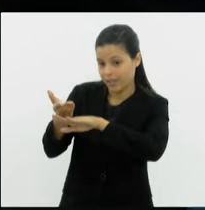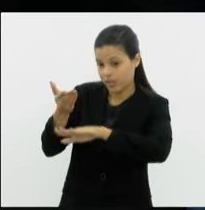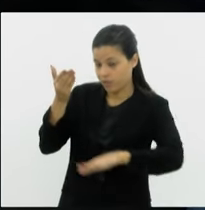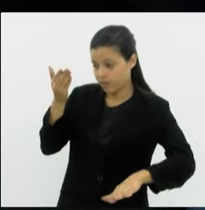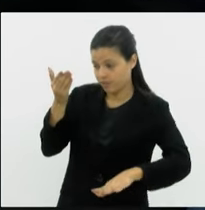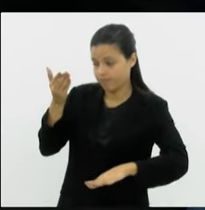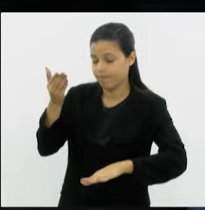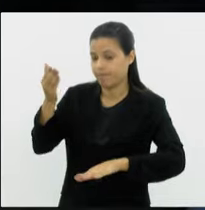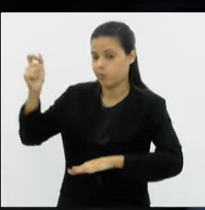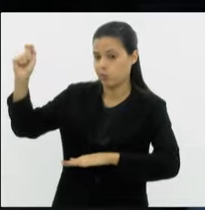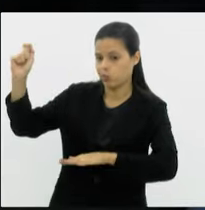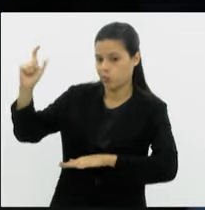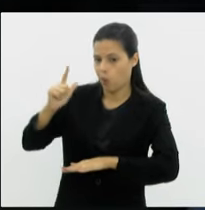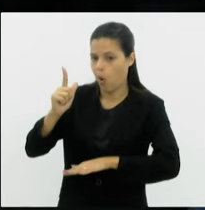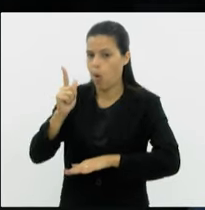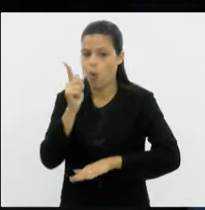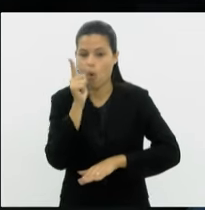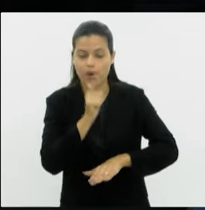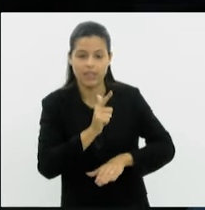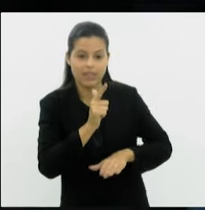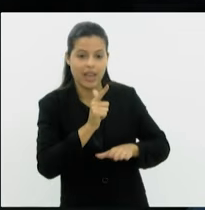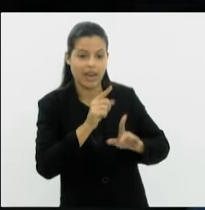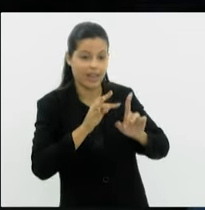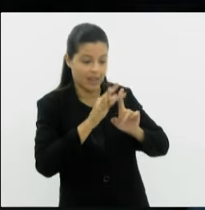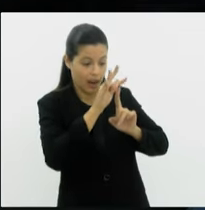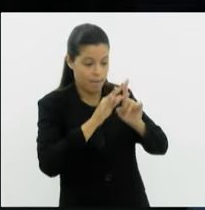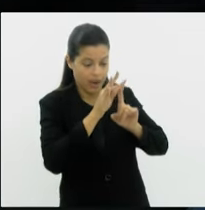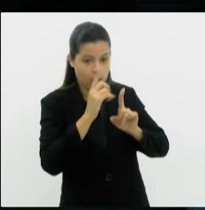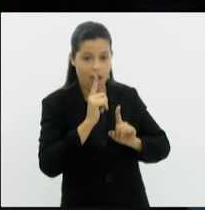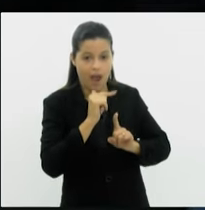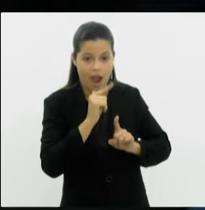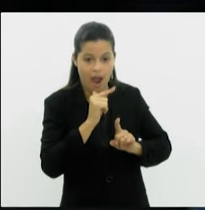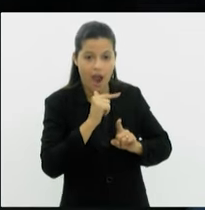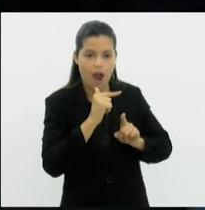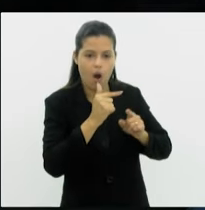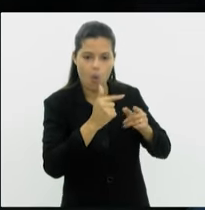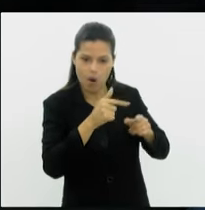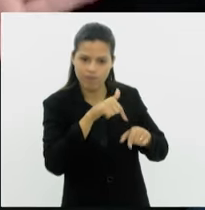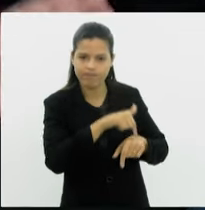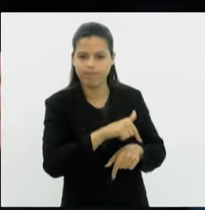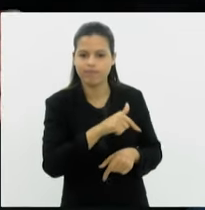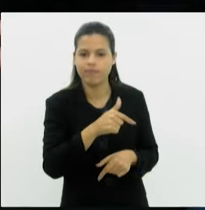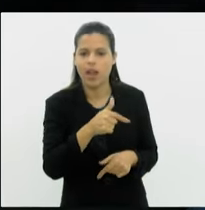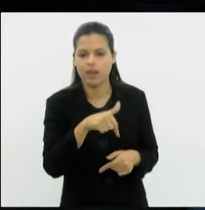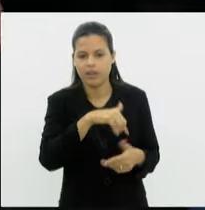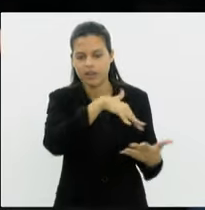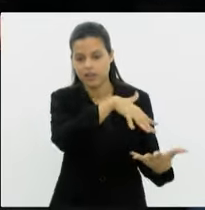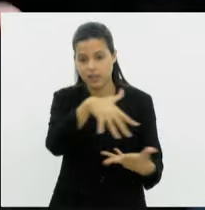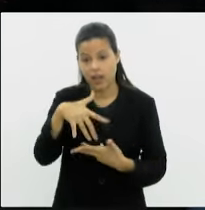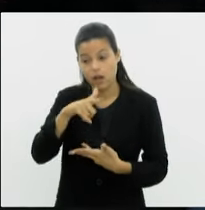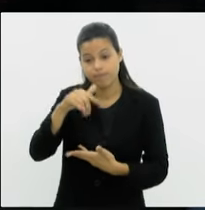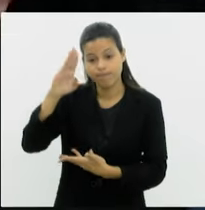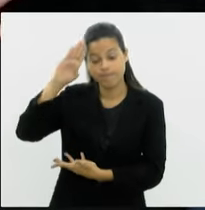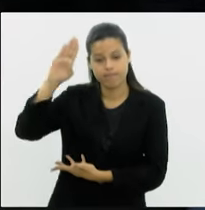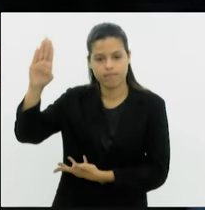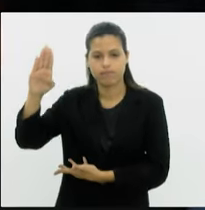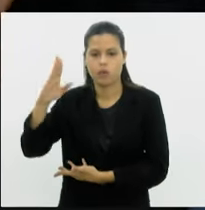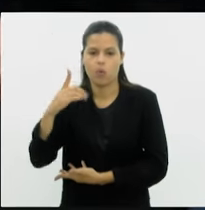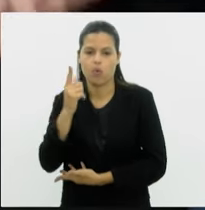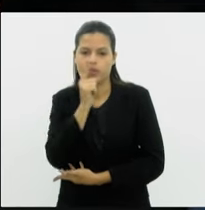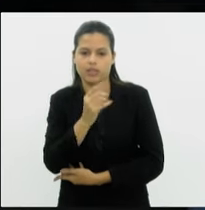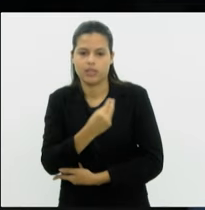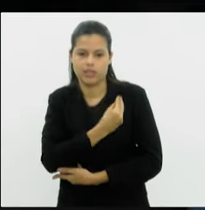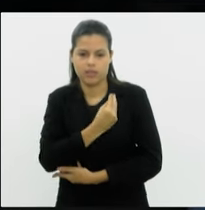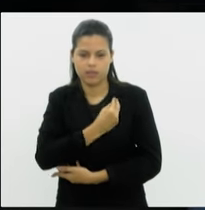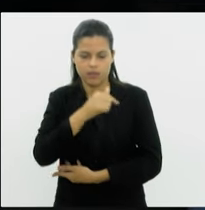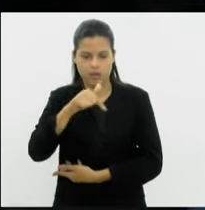que é capaz de manter a temperatura para que a água exista de forma líquida é uma coisa fundamental para a existência e o surgimento da